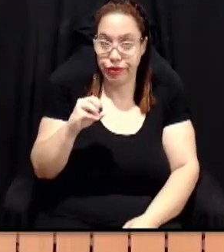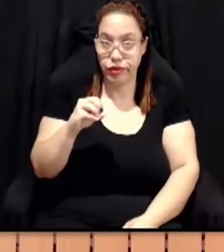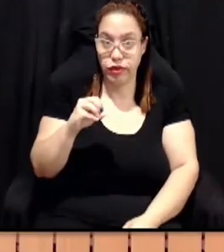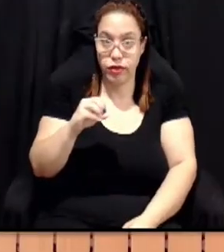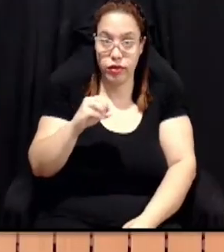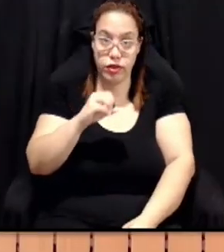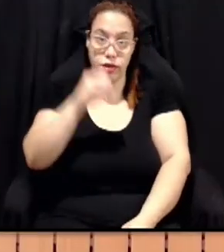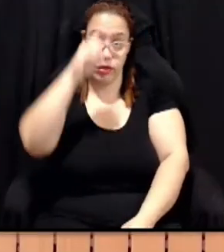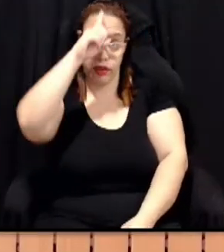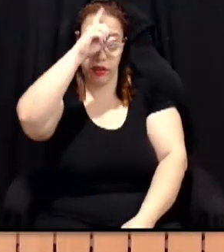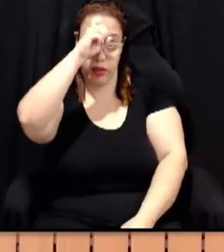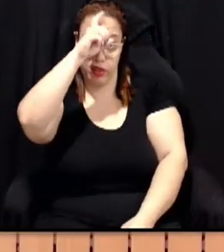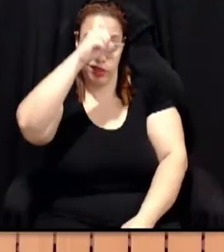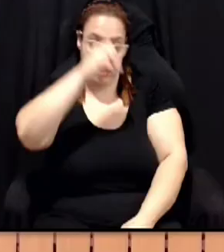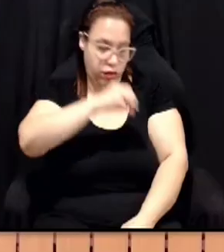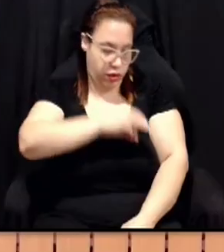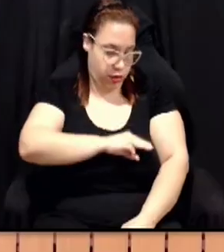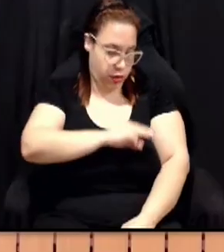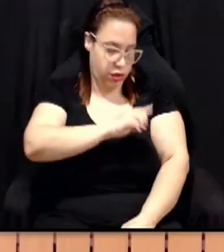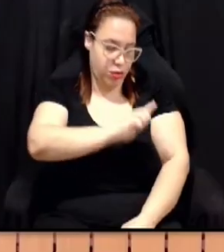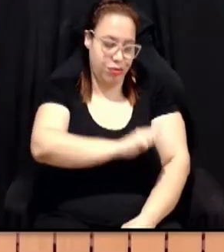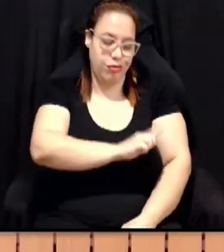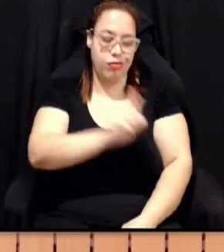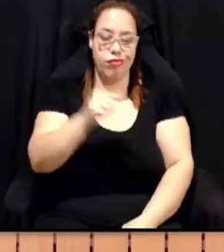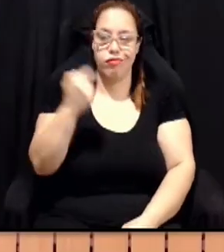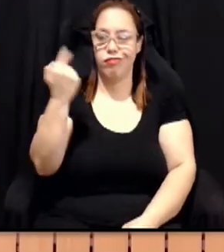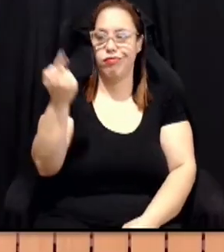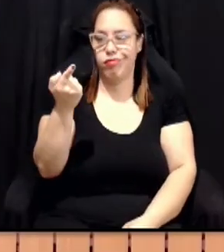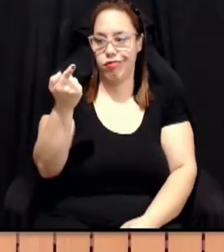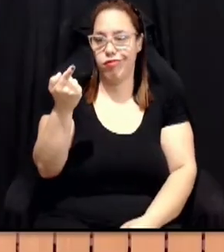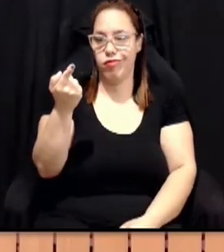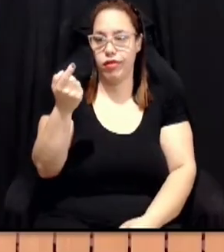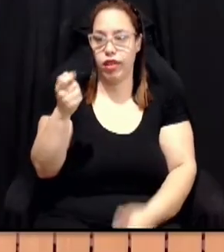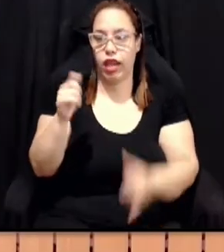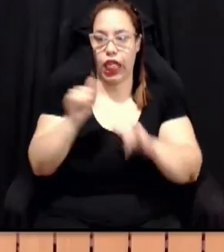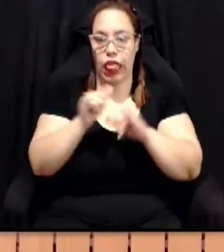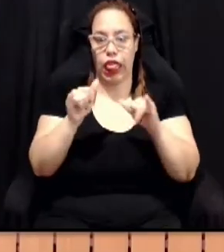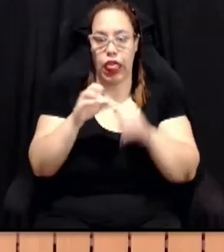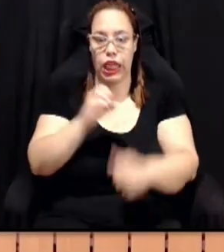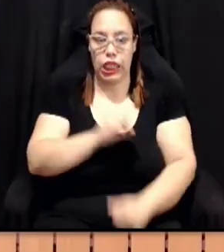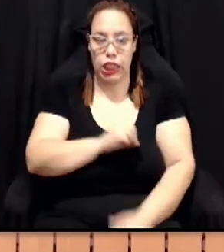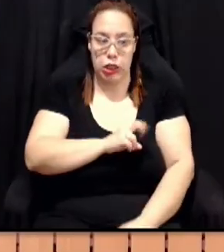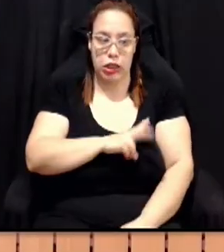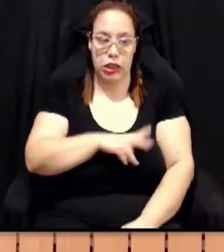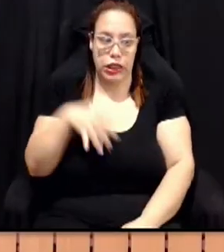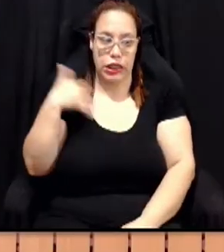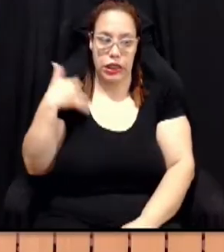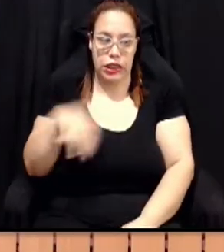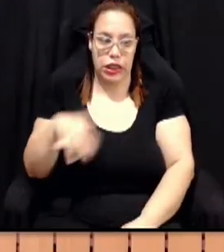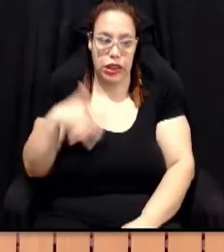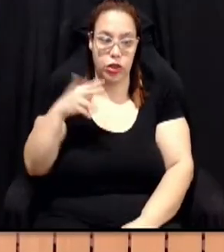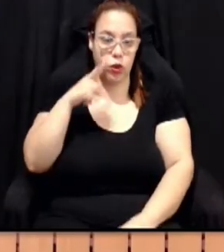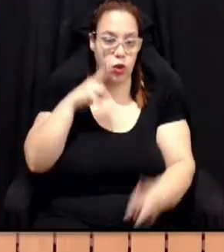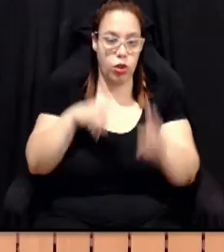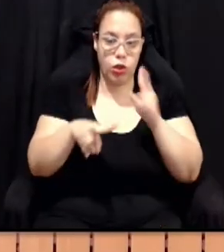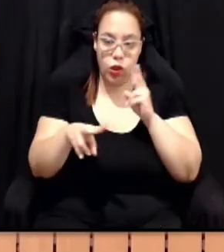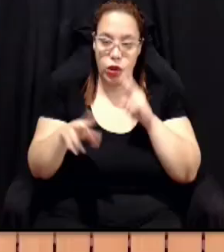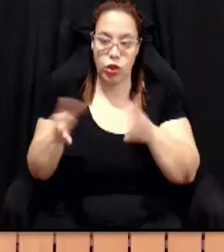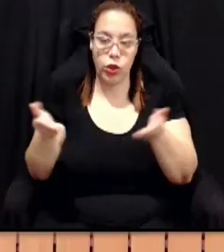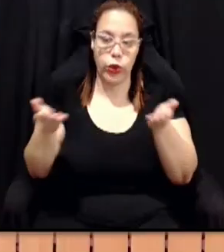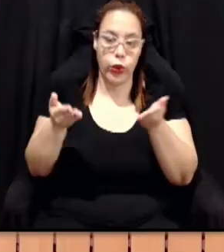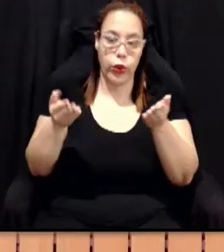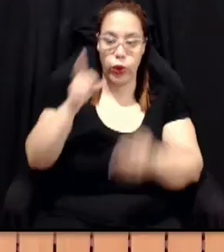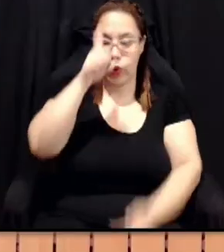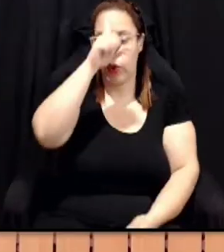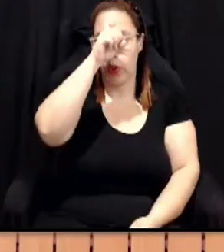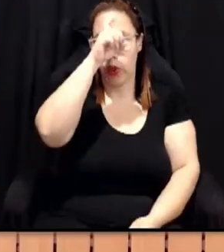que, após, né, justamente, esse escândalo do Hospital Ouro Verde. E quando a gente olha hoje para a rede Mário Gatti,